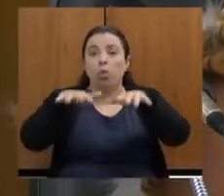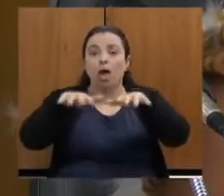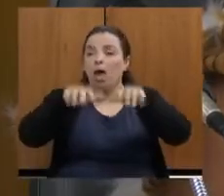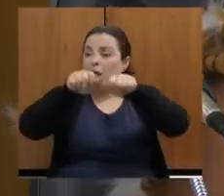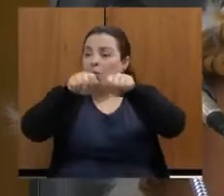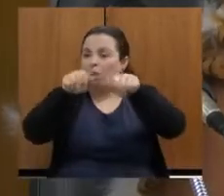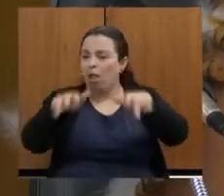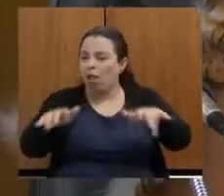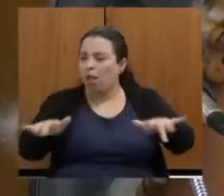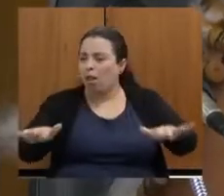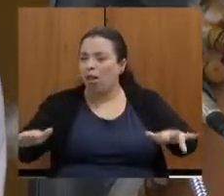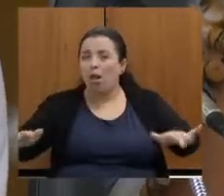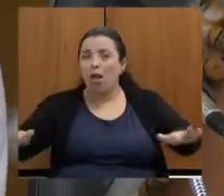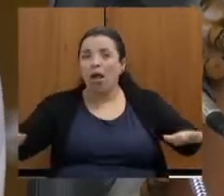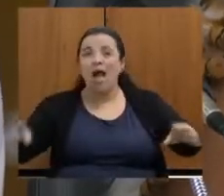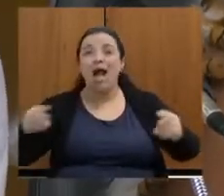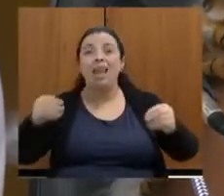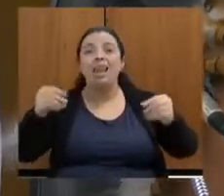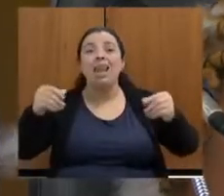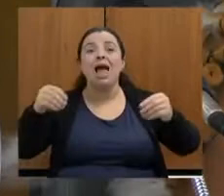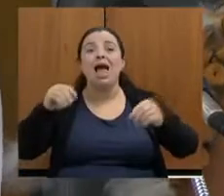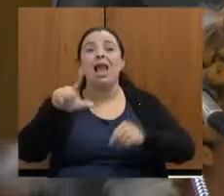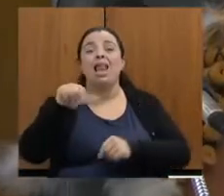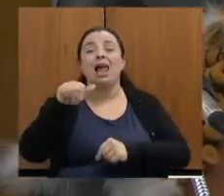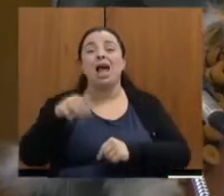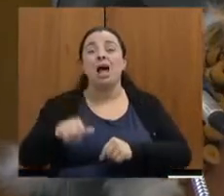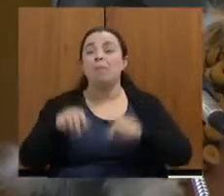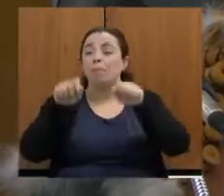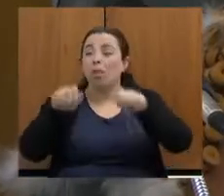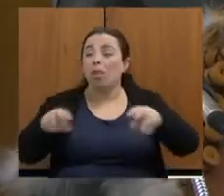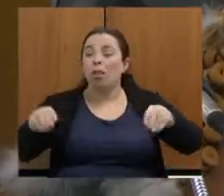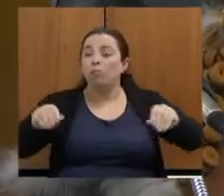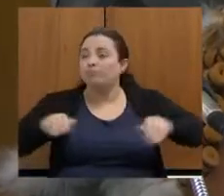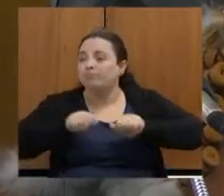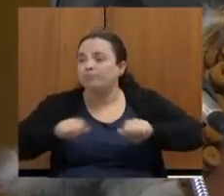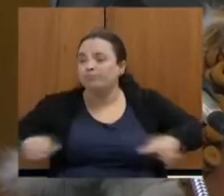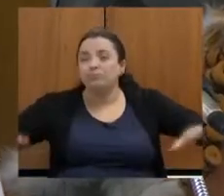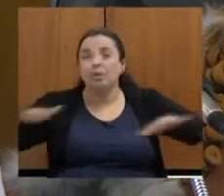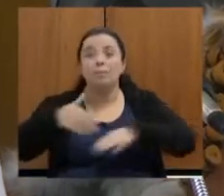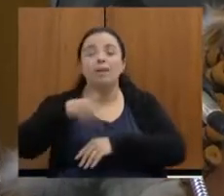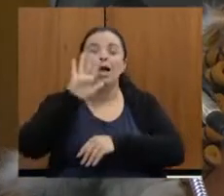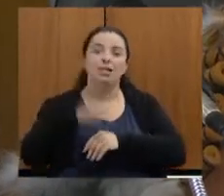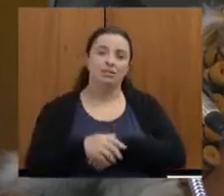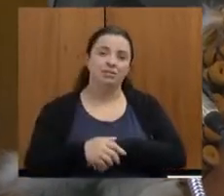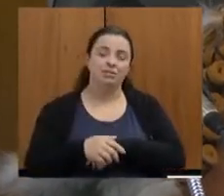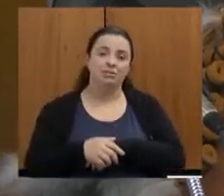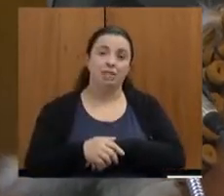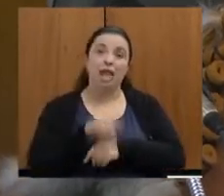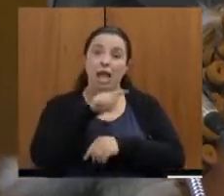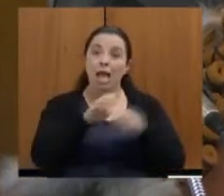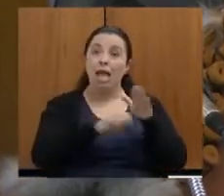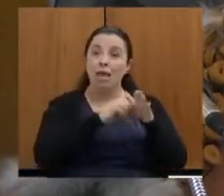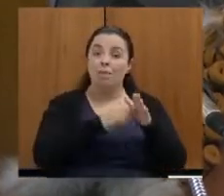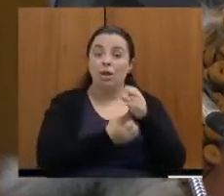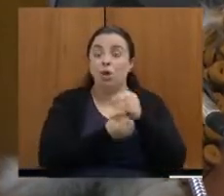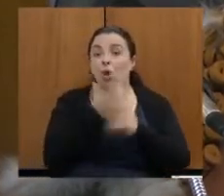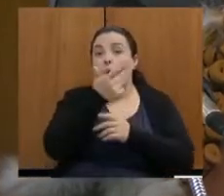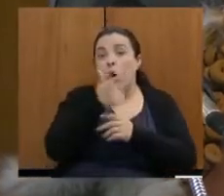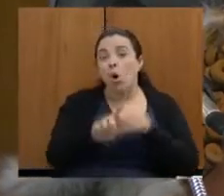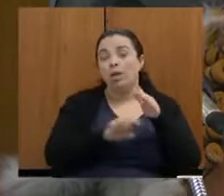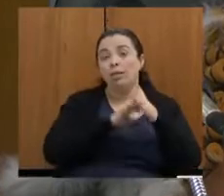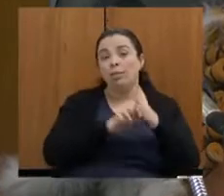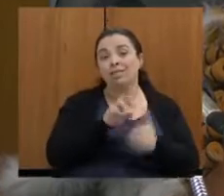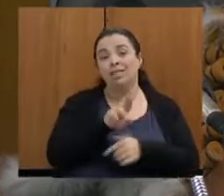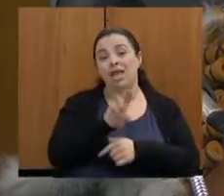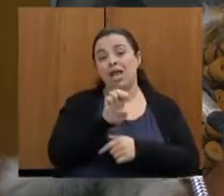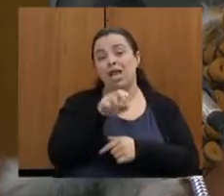contaminada mais longe serem nova também com a postura da empresa que criou uma empresa inclusive chamada renova para renovar o crime